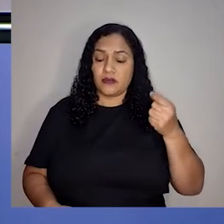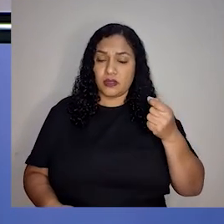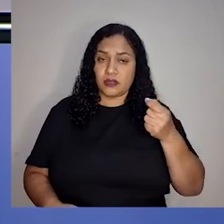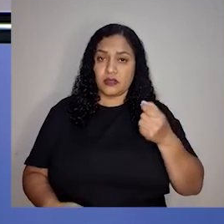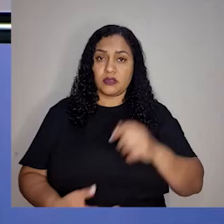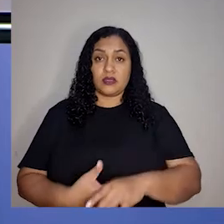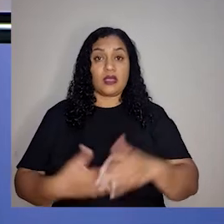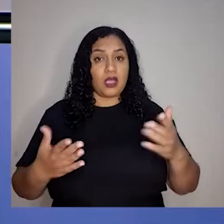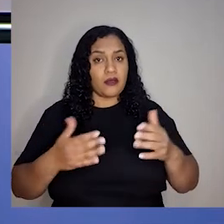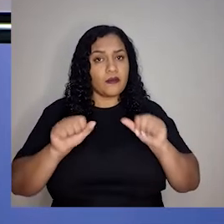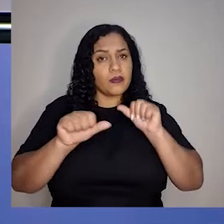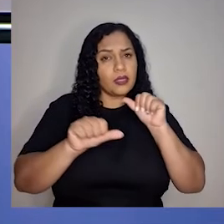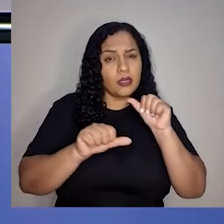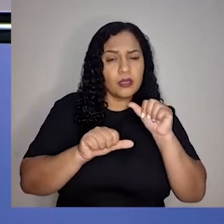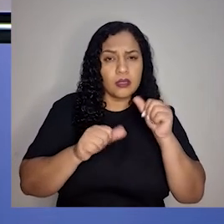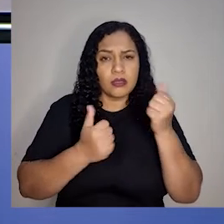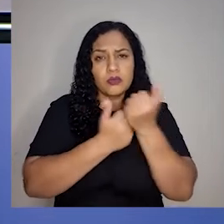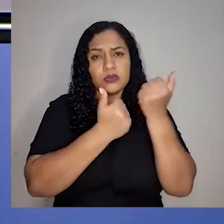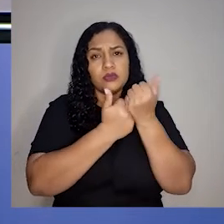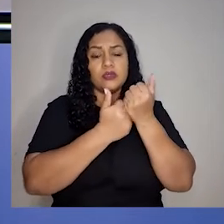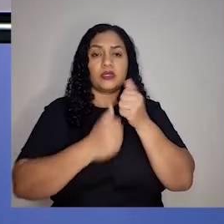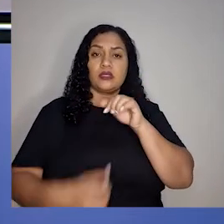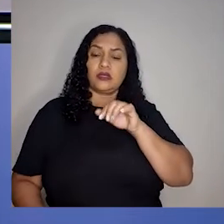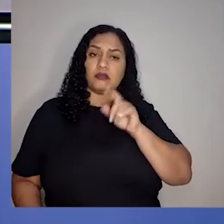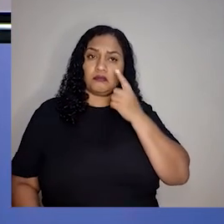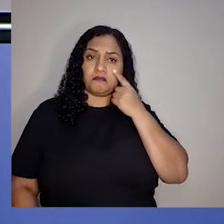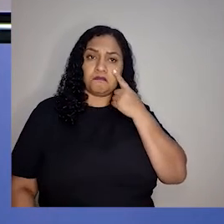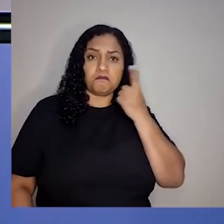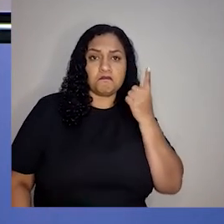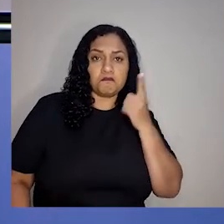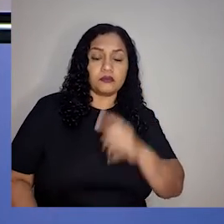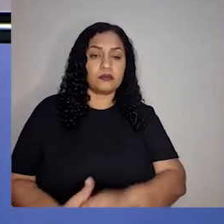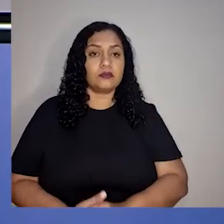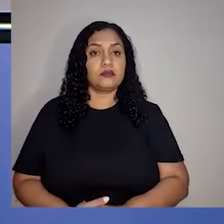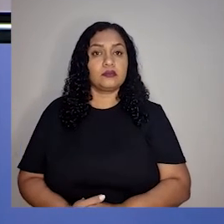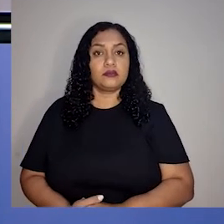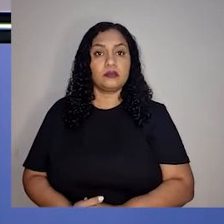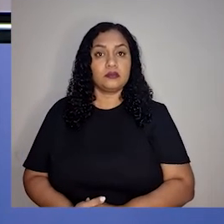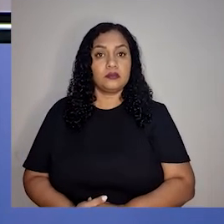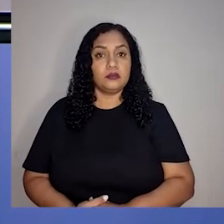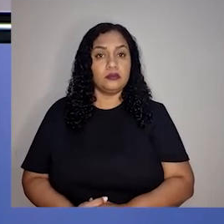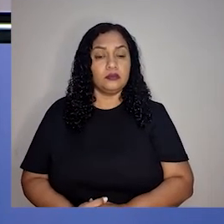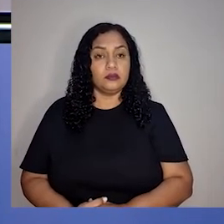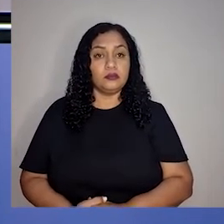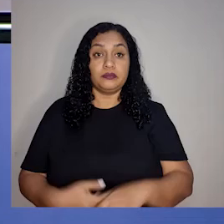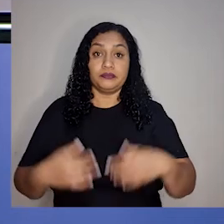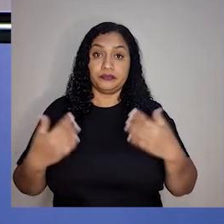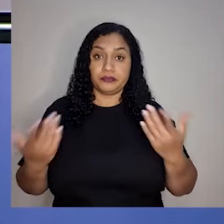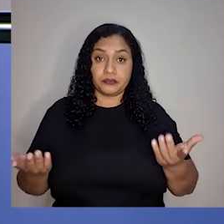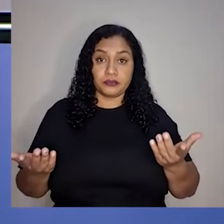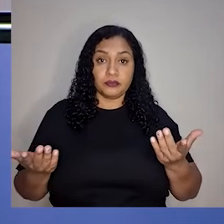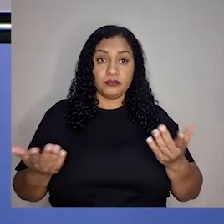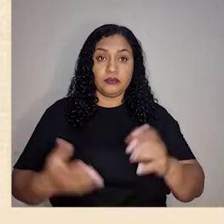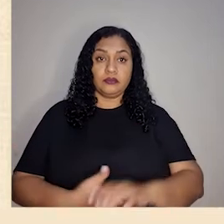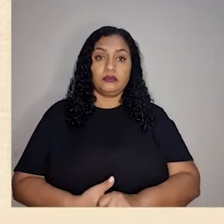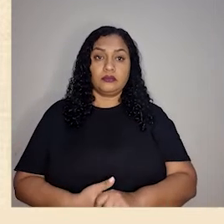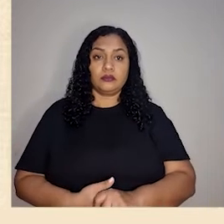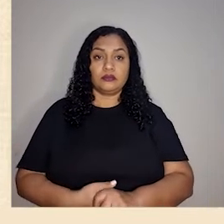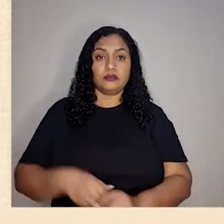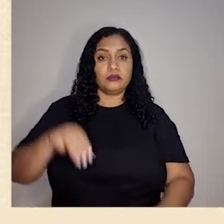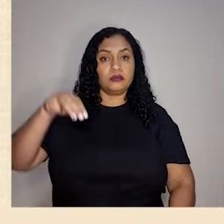esses valores na fórmula na fórmula do montante dos juros compostos então Ó